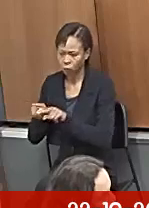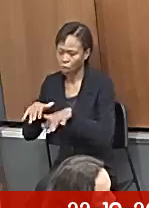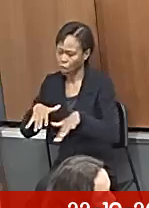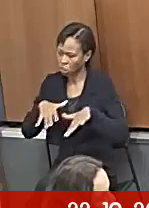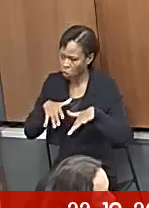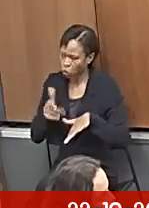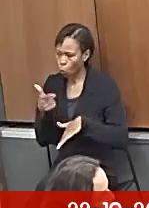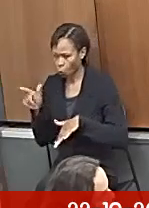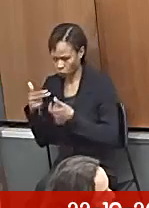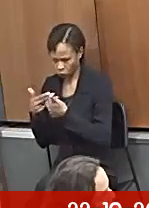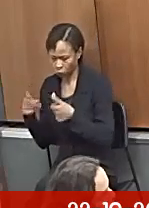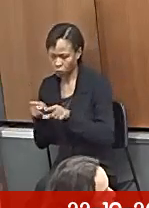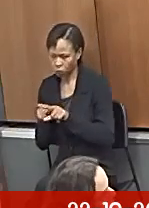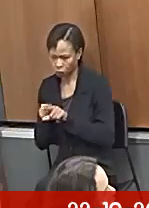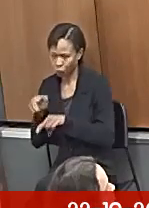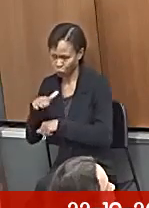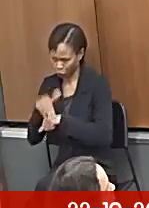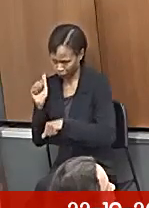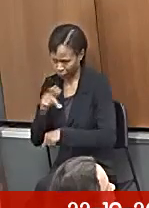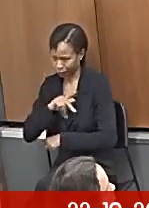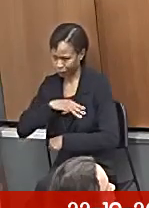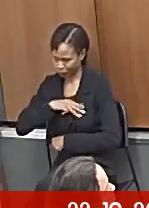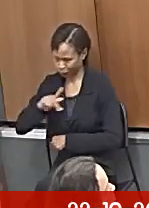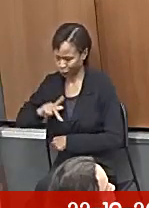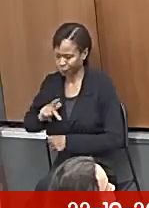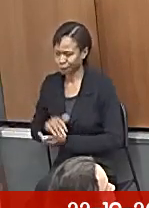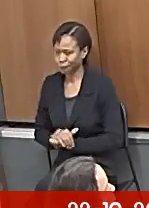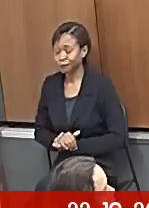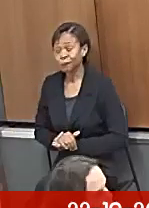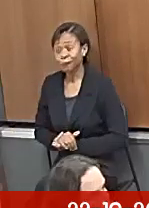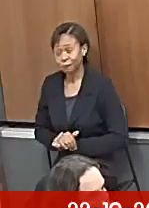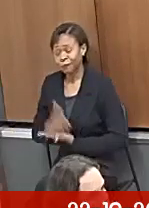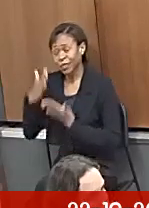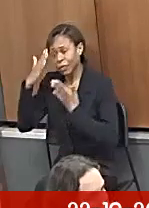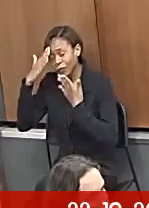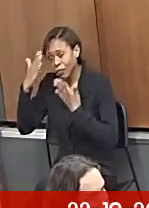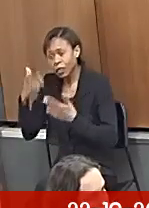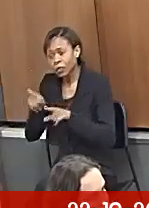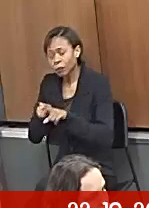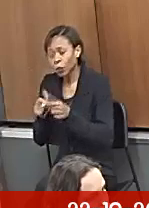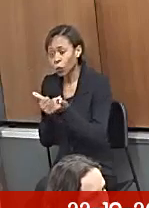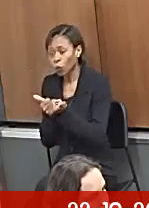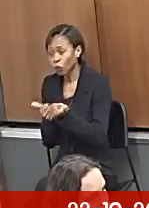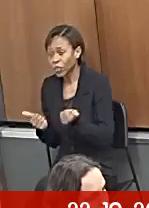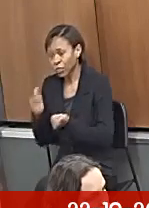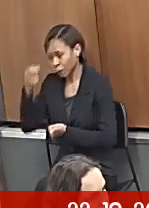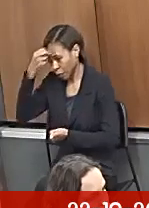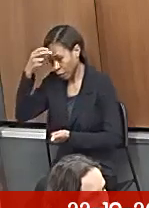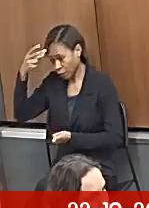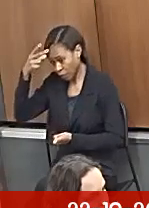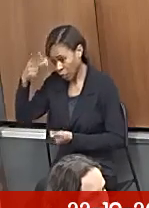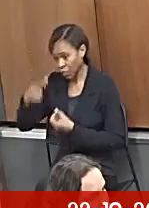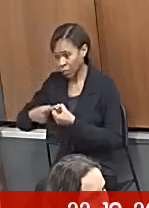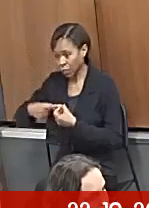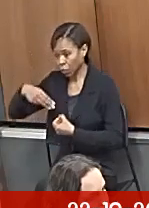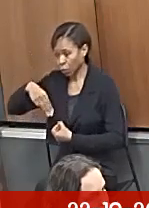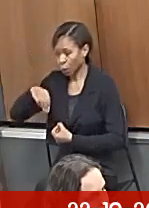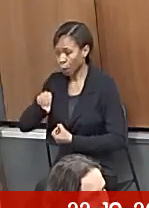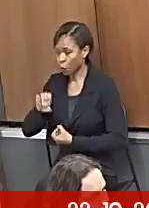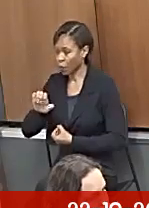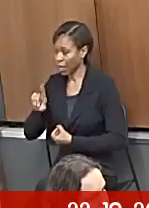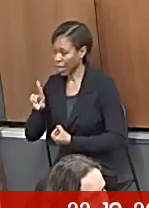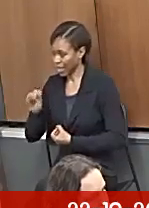audiências públicas. Vou passar aqui, antes de passar, quero agradecer aqui a presença do vice-prefeito de Moeda, o